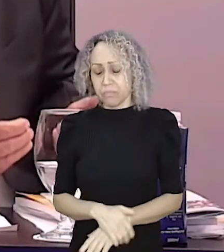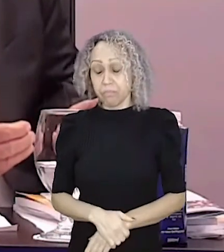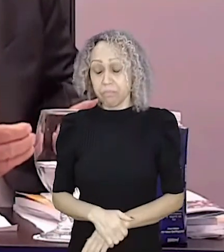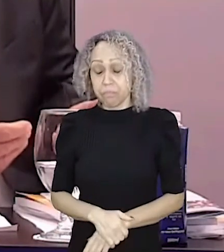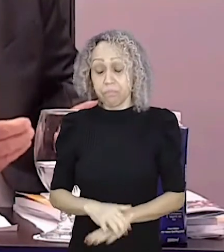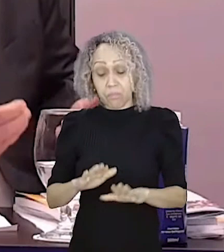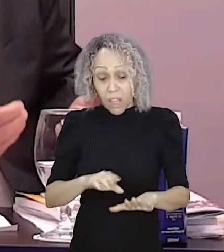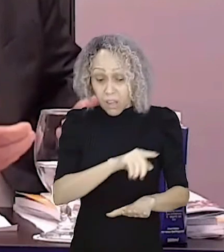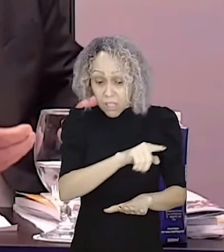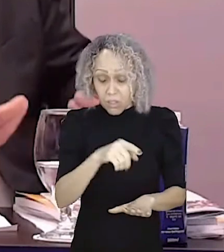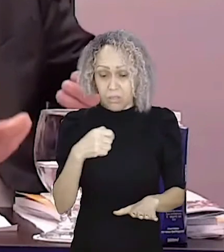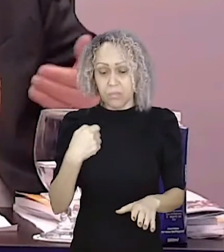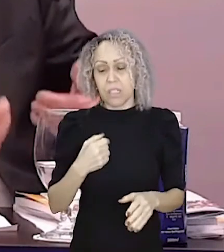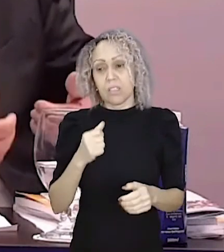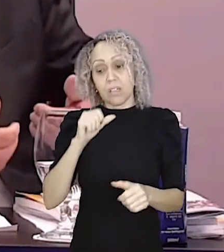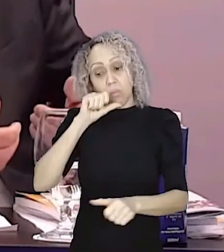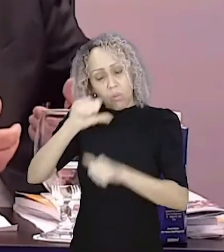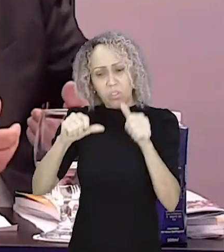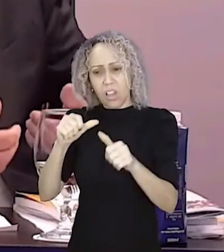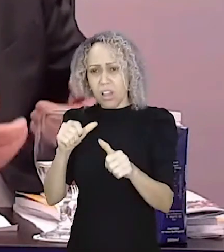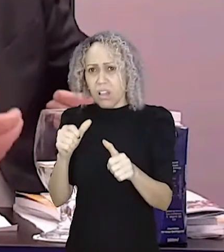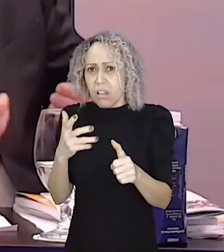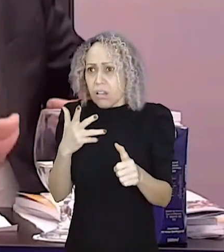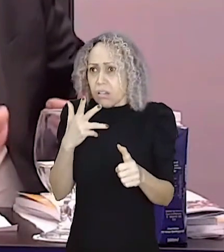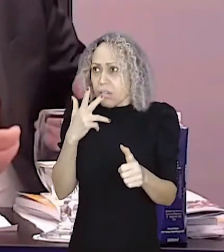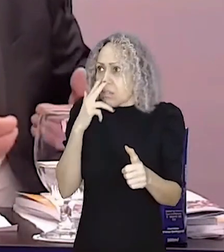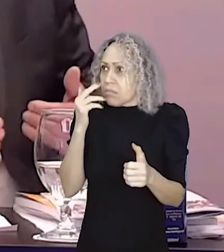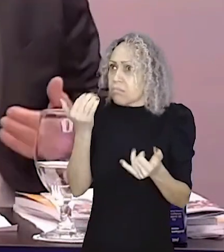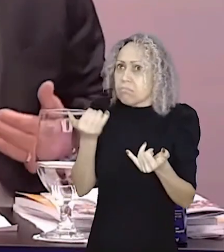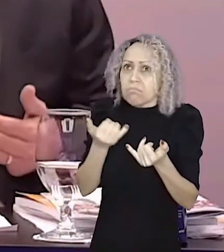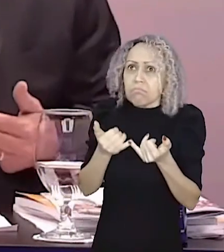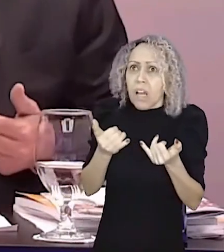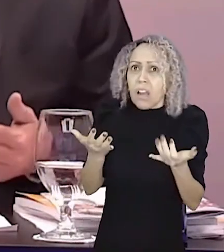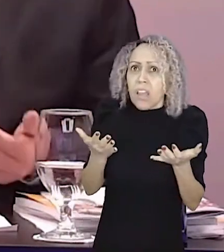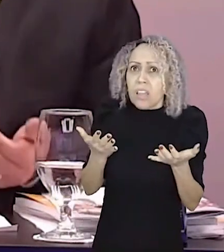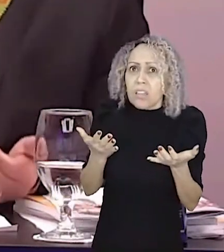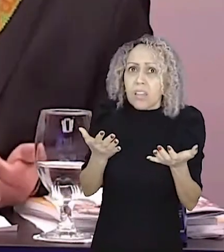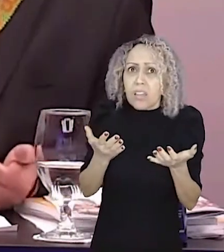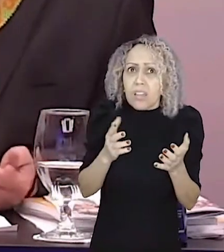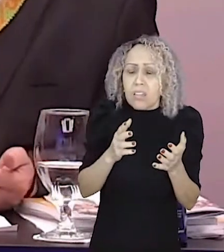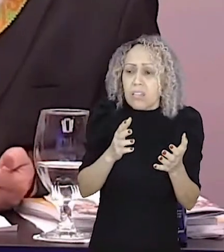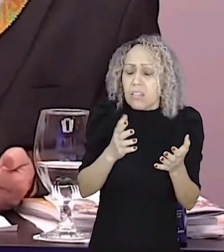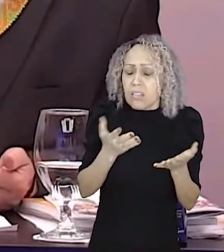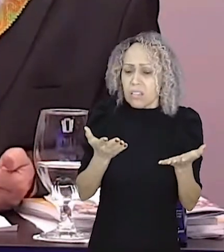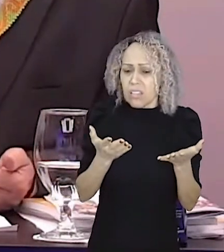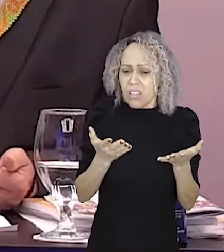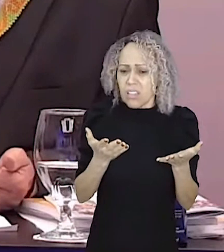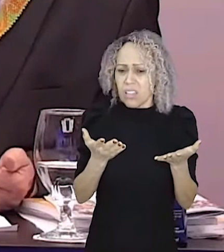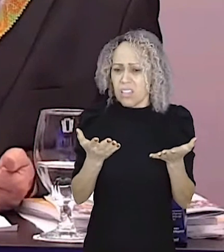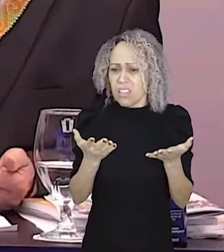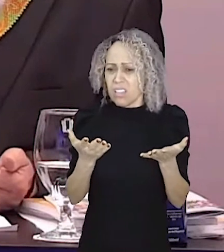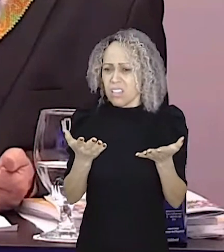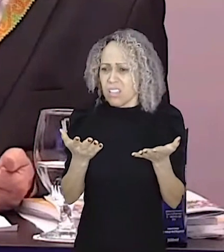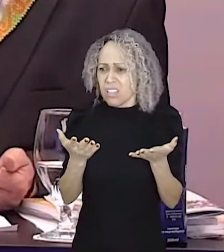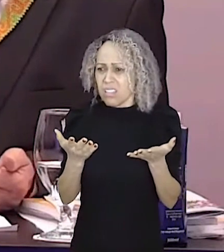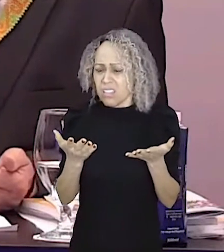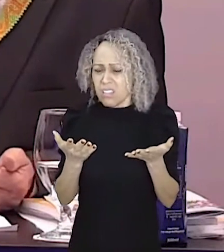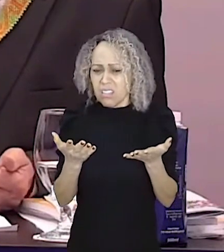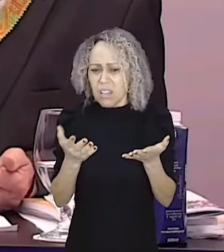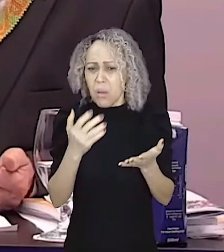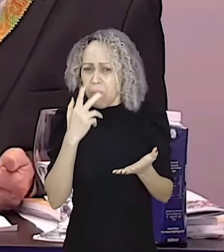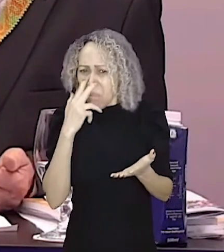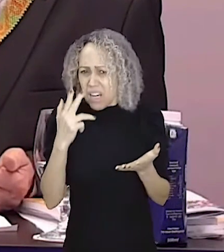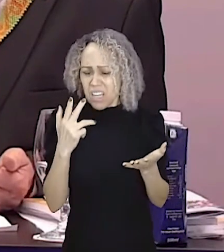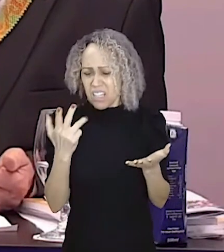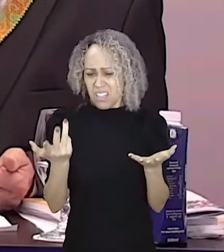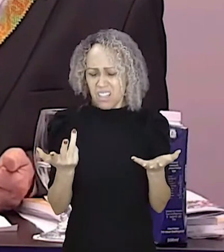os indígenas estão devendo favor à supremacia branca de existirem. Quando, na